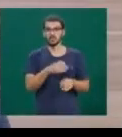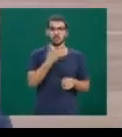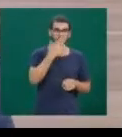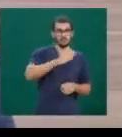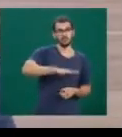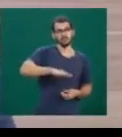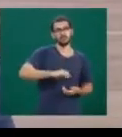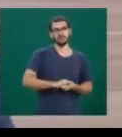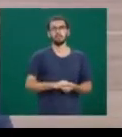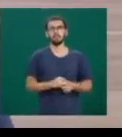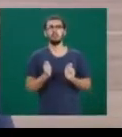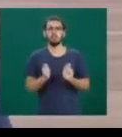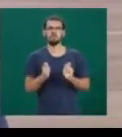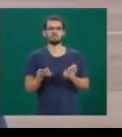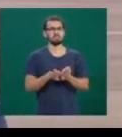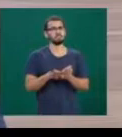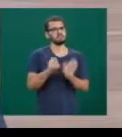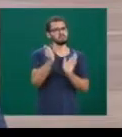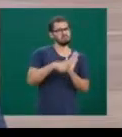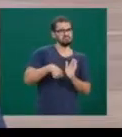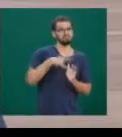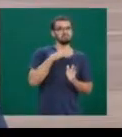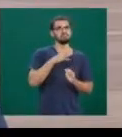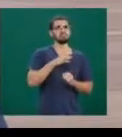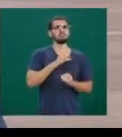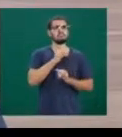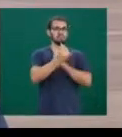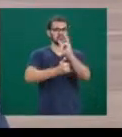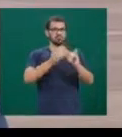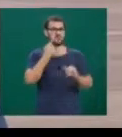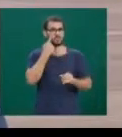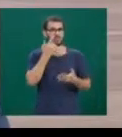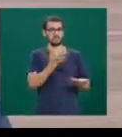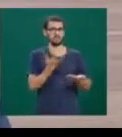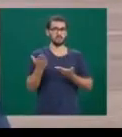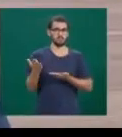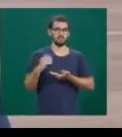pela Secretaria de Educação. Basta entrar no site da Prefeitura,